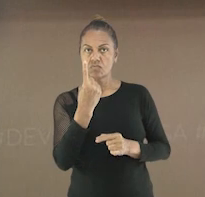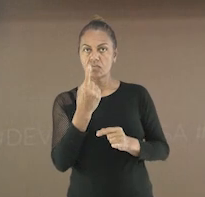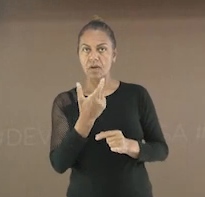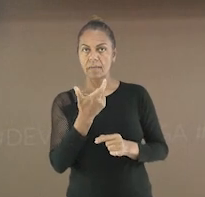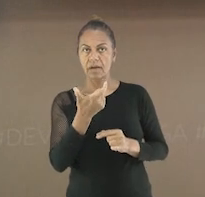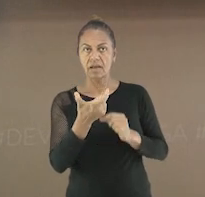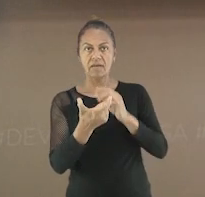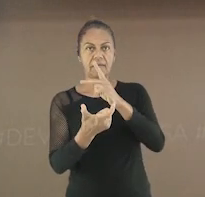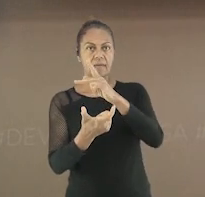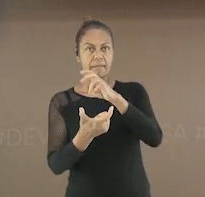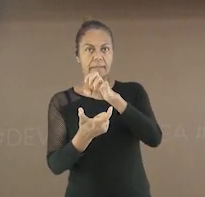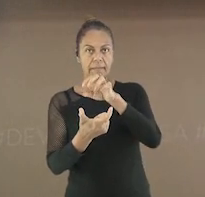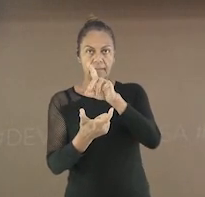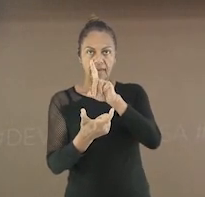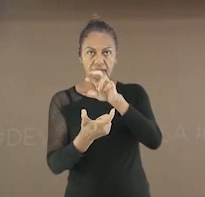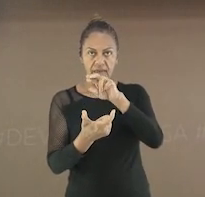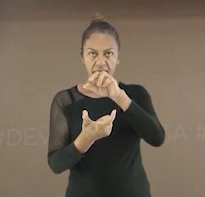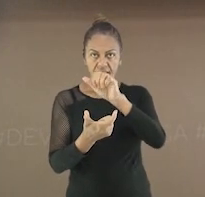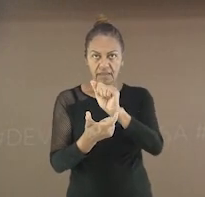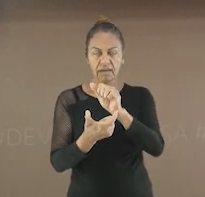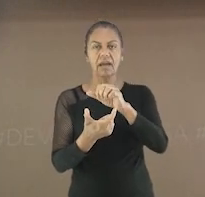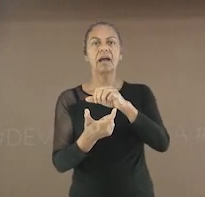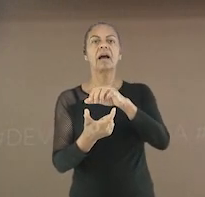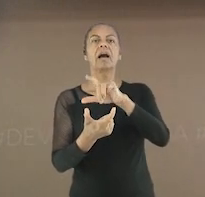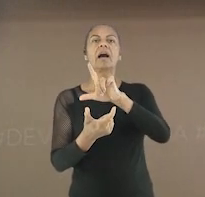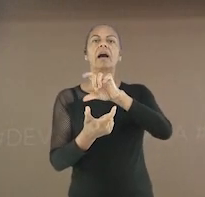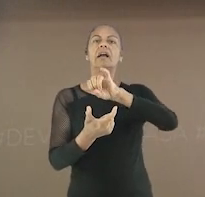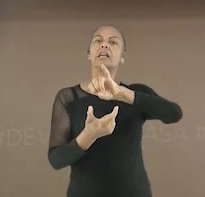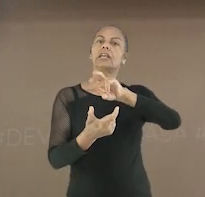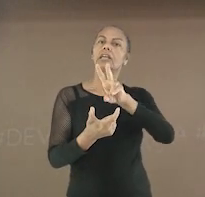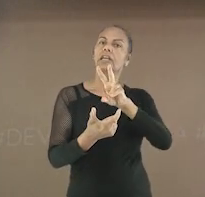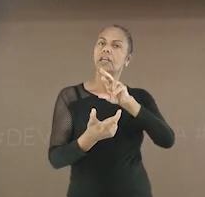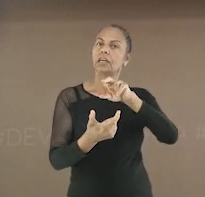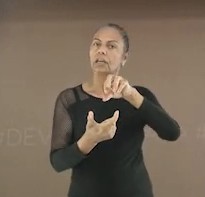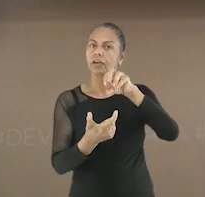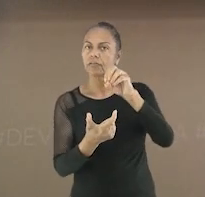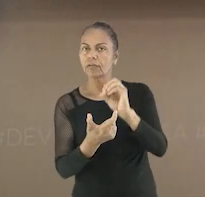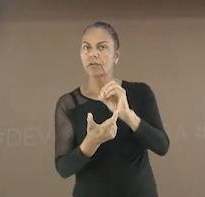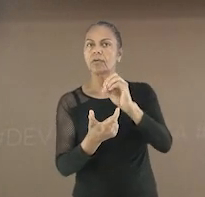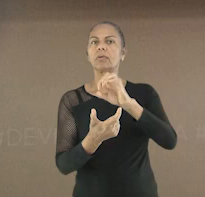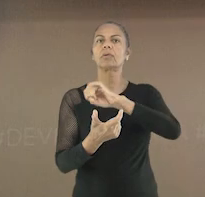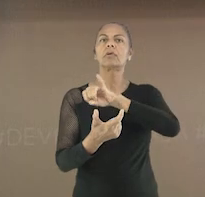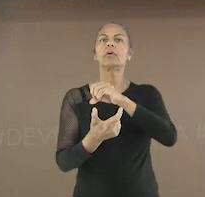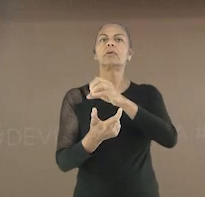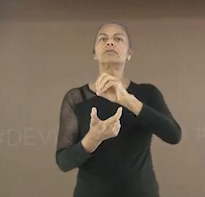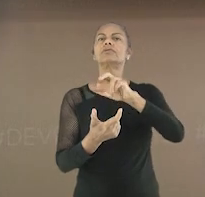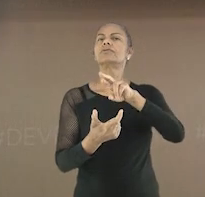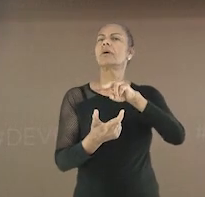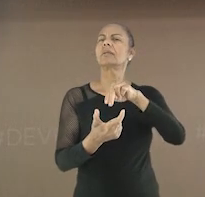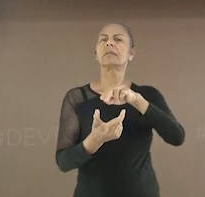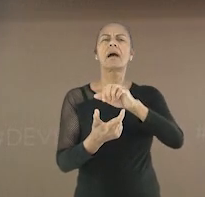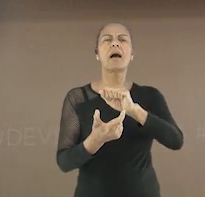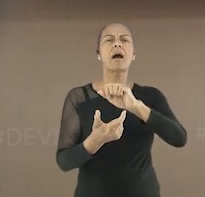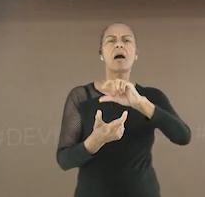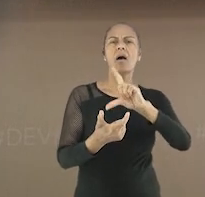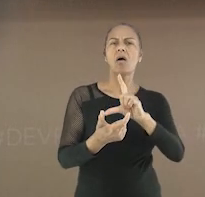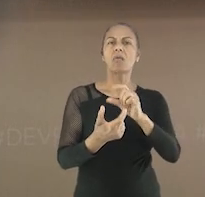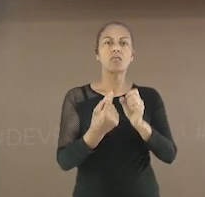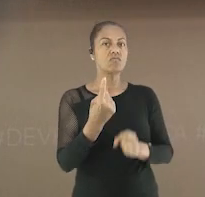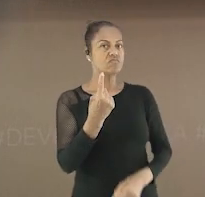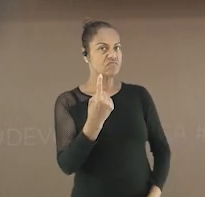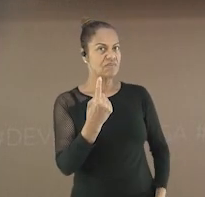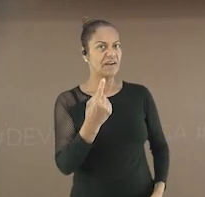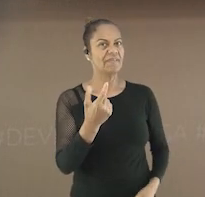uma palavra. Veja só, pedra, livro, jornal, cadeira. E o